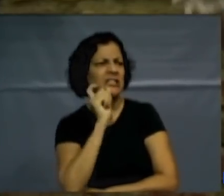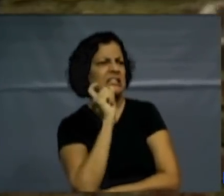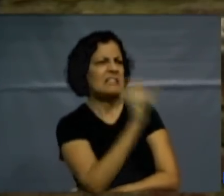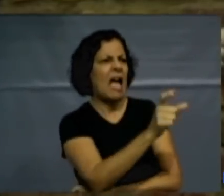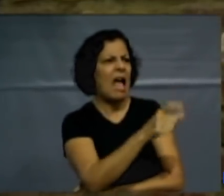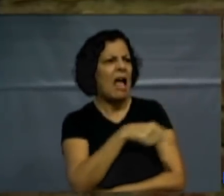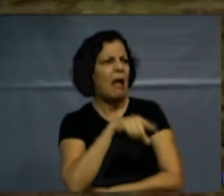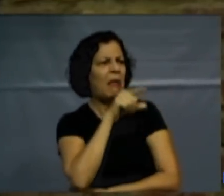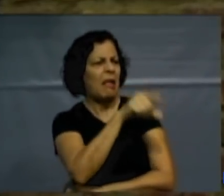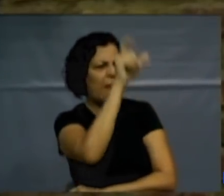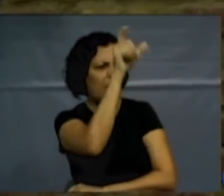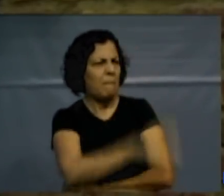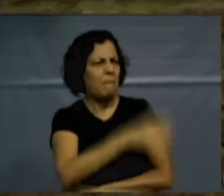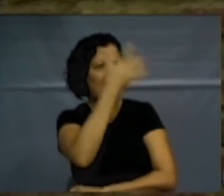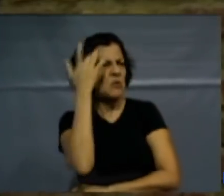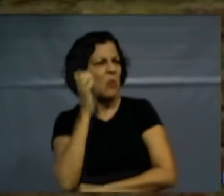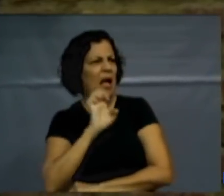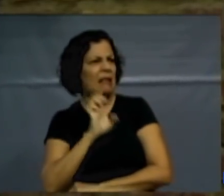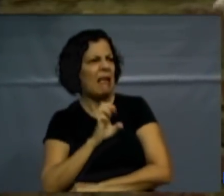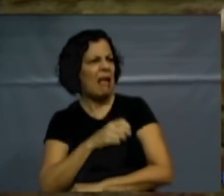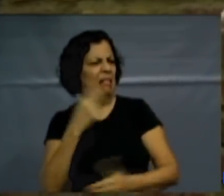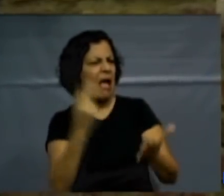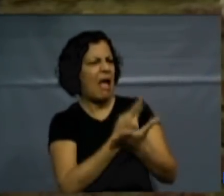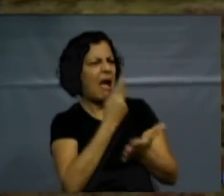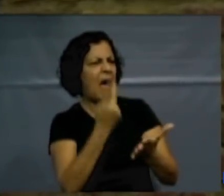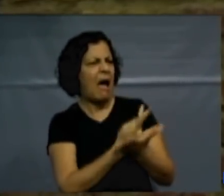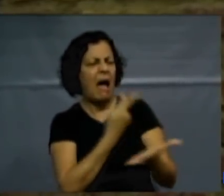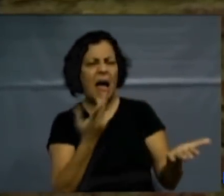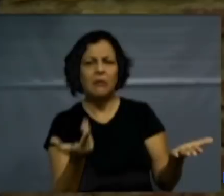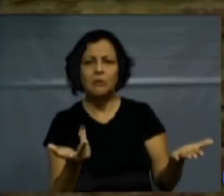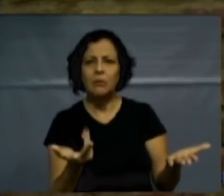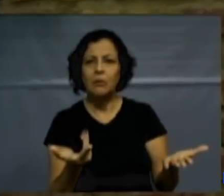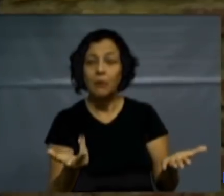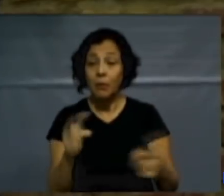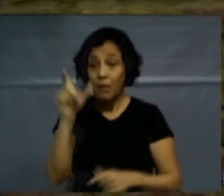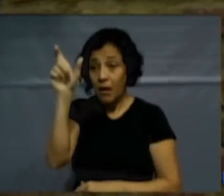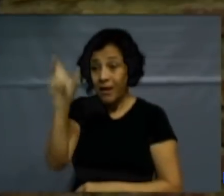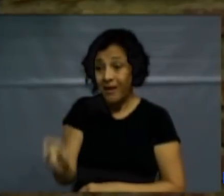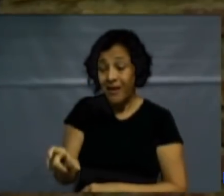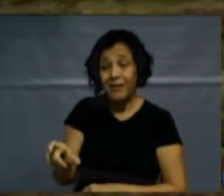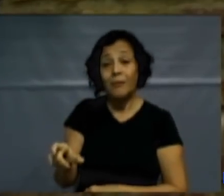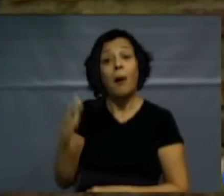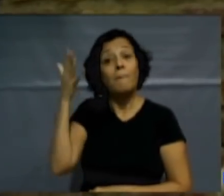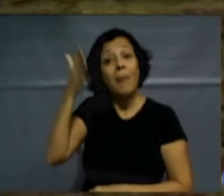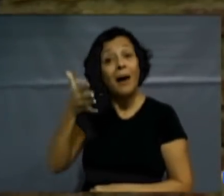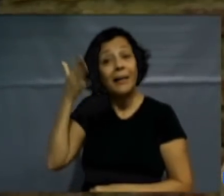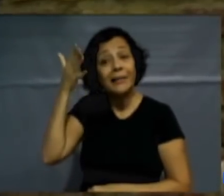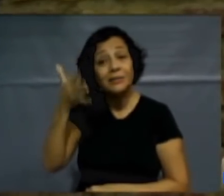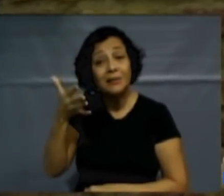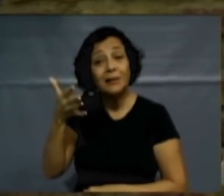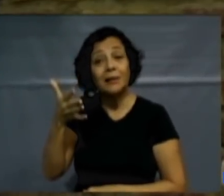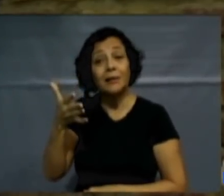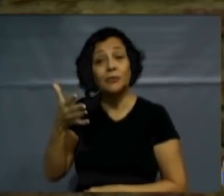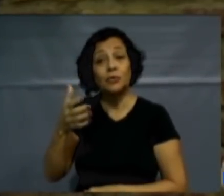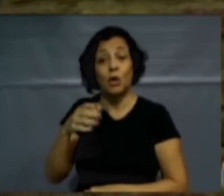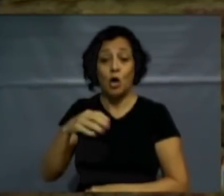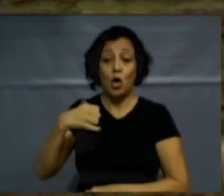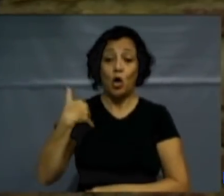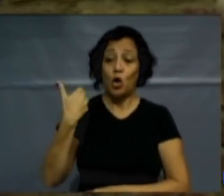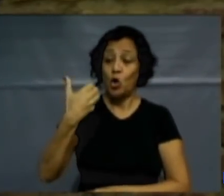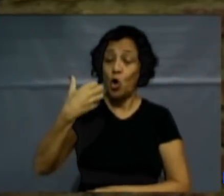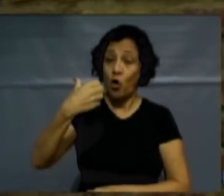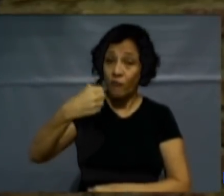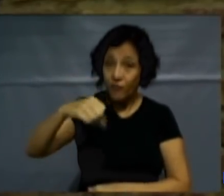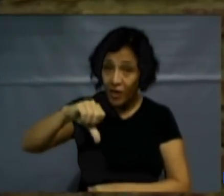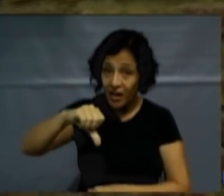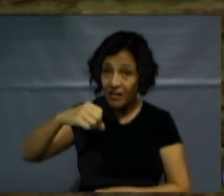estava errado. Um senhor de 94 anos, cheio de dor, que roda para cima e para baixo. Será